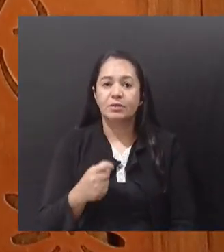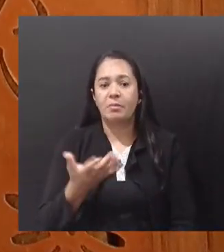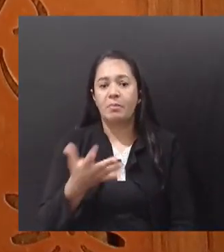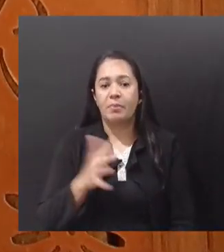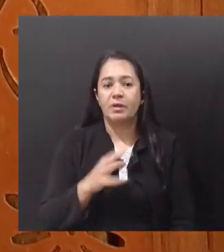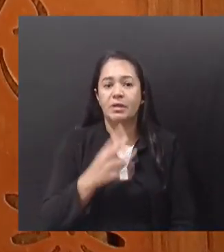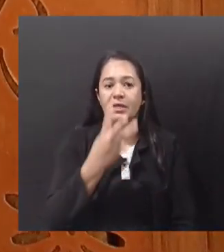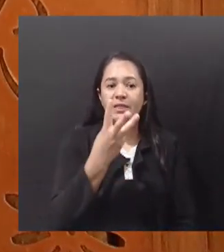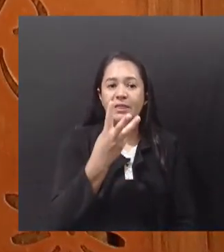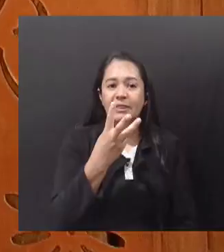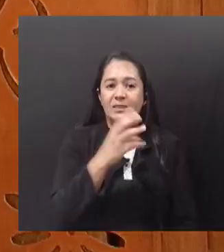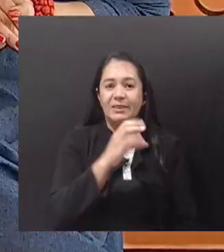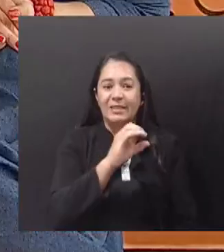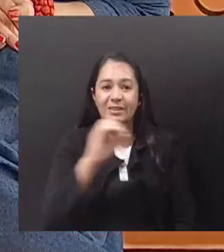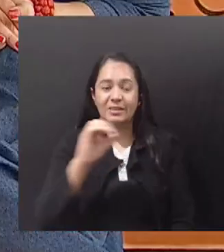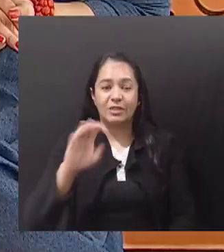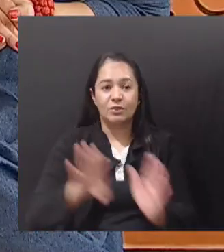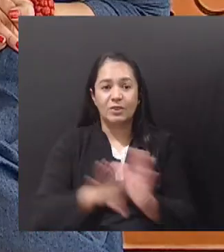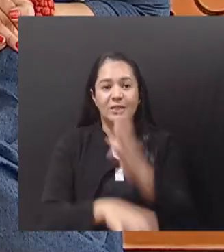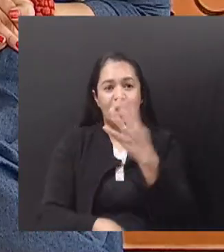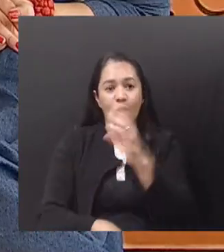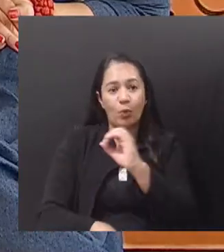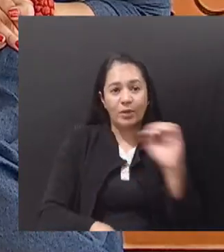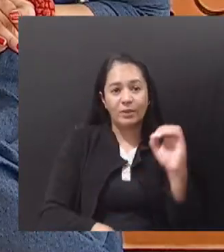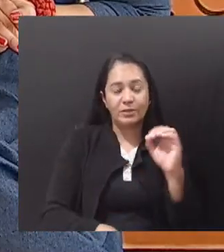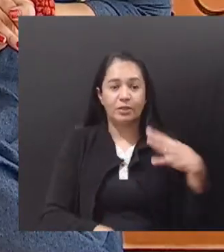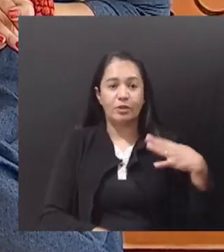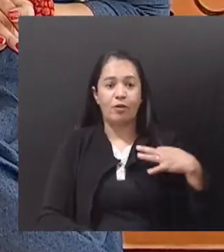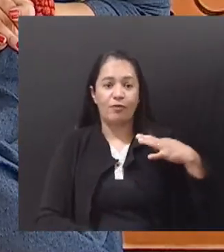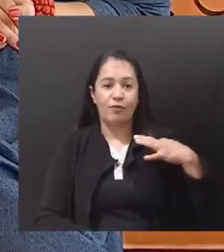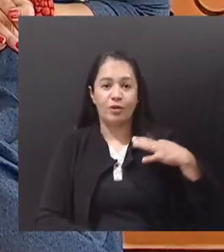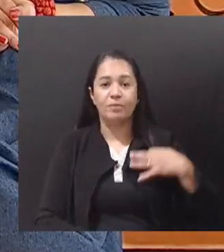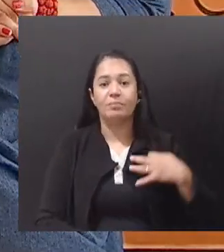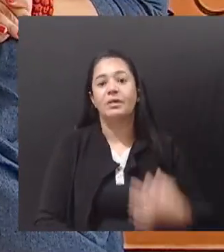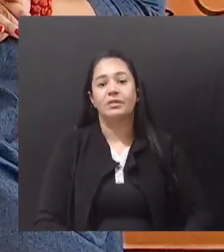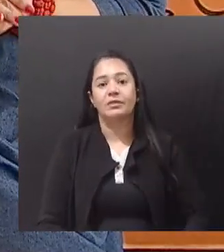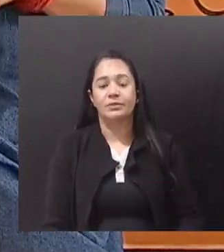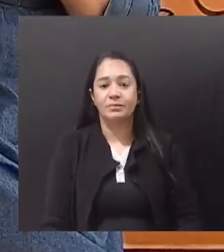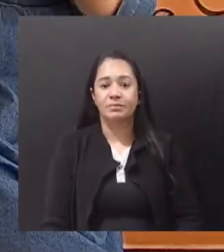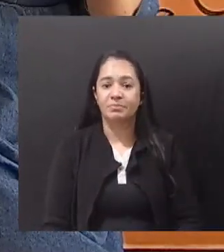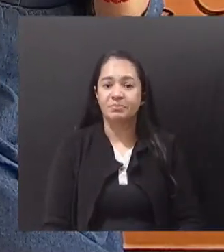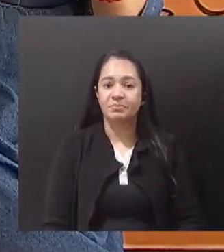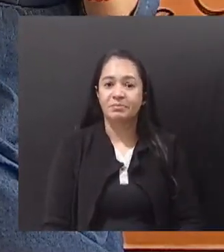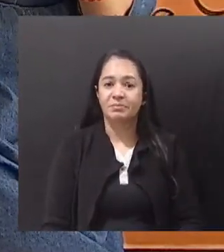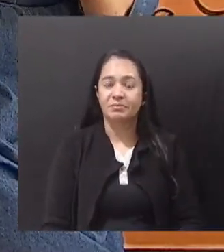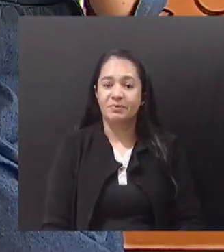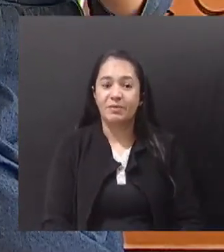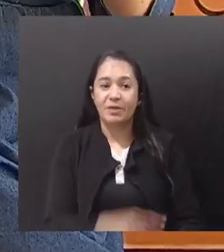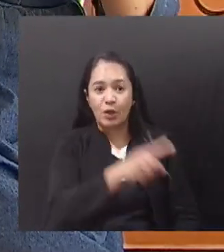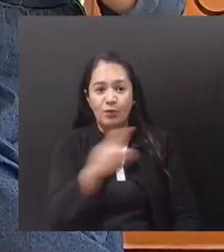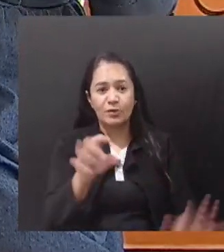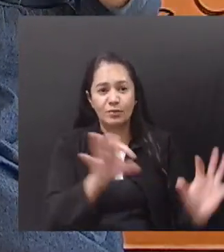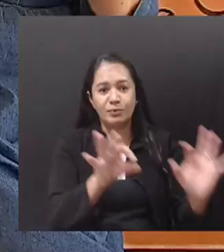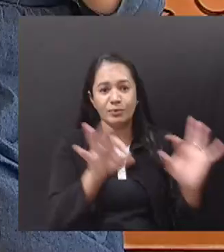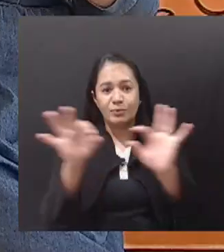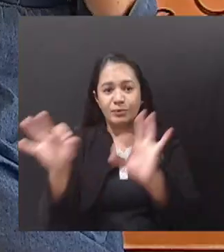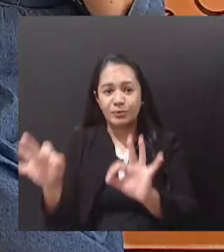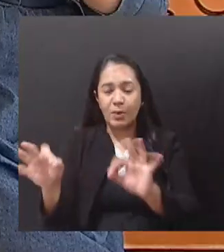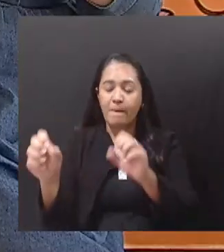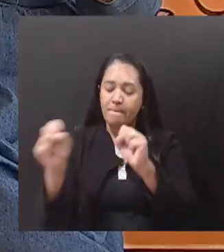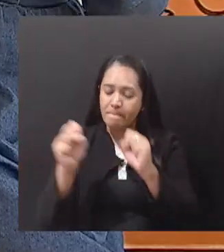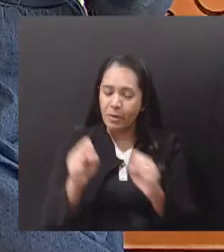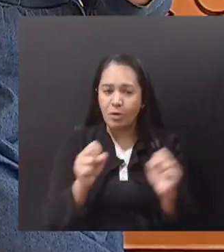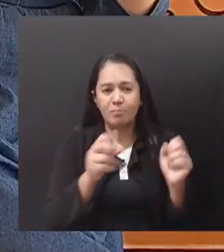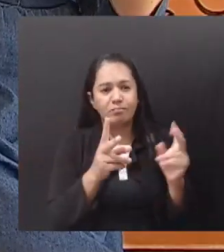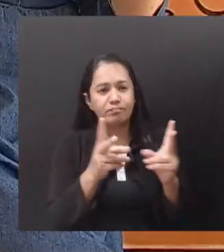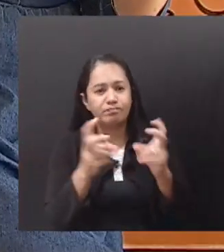a 400 voluntários, que não é o maior núcleo de voluntariado. Sim, ó, e você que está assistindo pode perceber que às